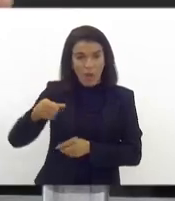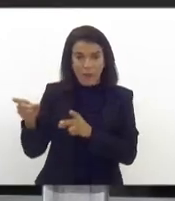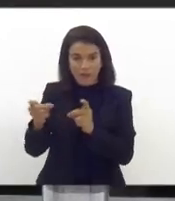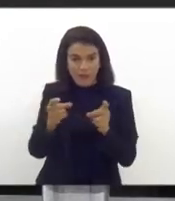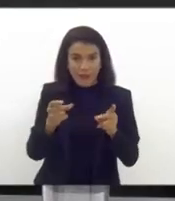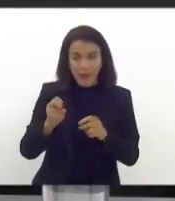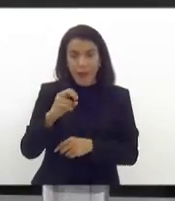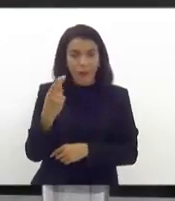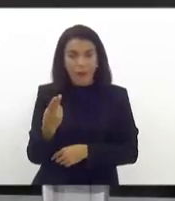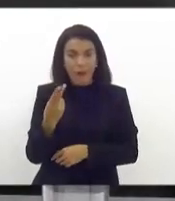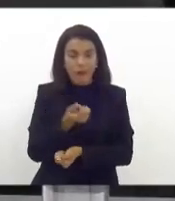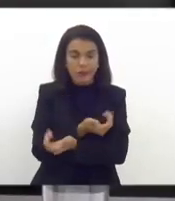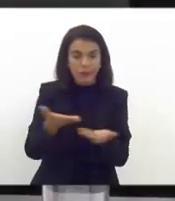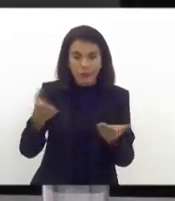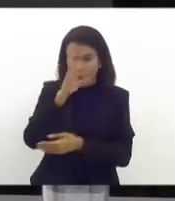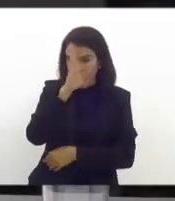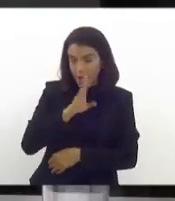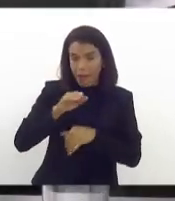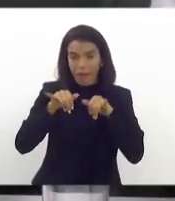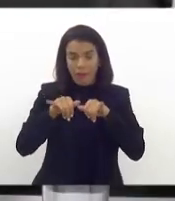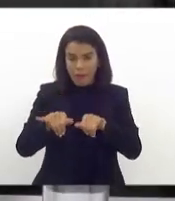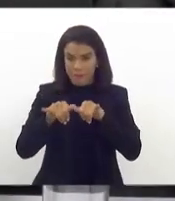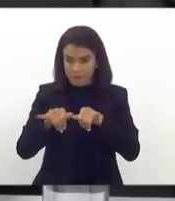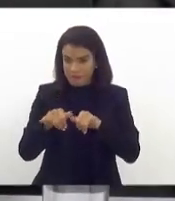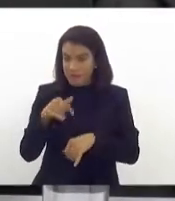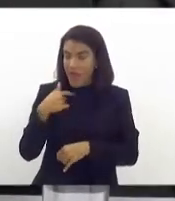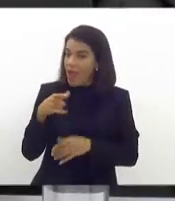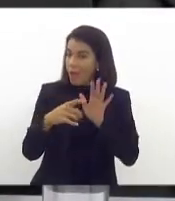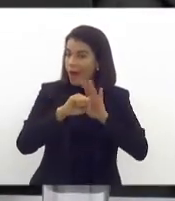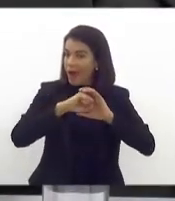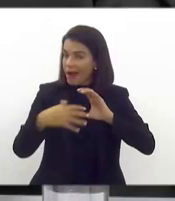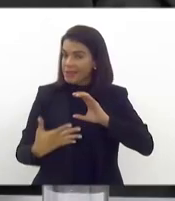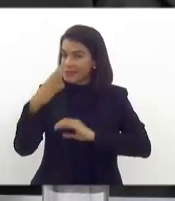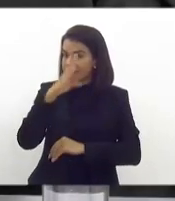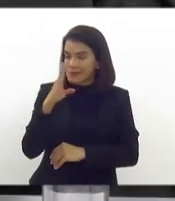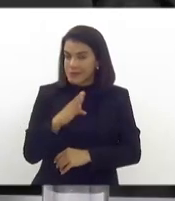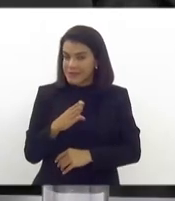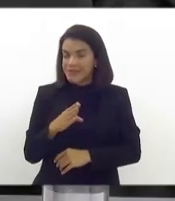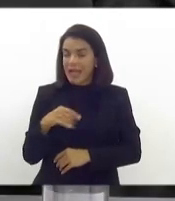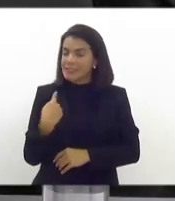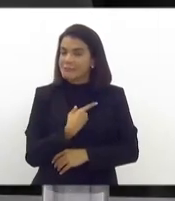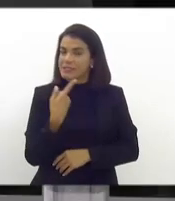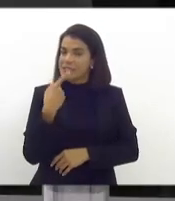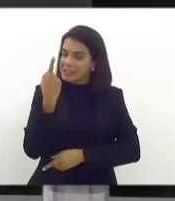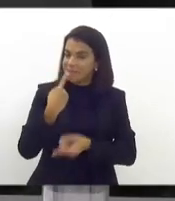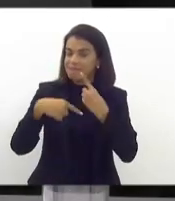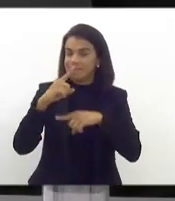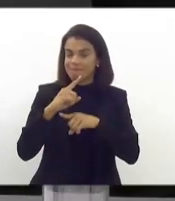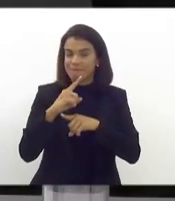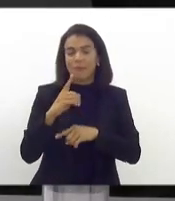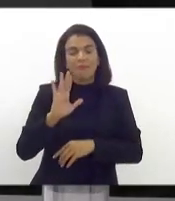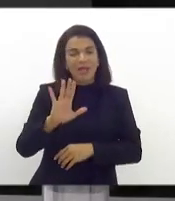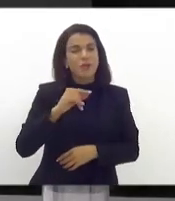nem distribuição gratuita nos supermercados. Isso é uma característica do Brasil que a gente precisa superar. Mas eu